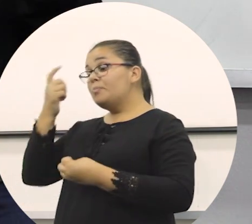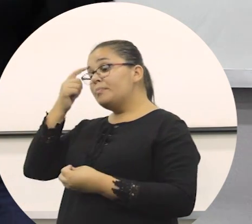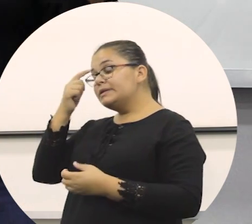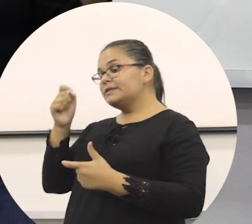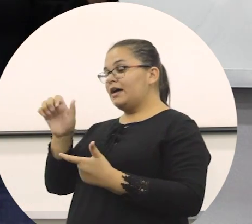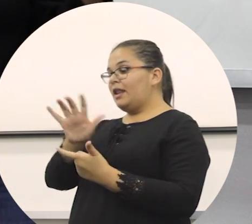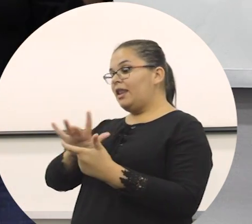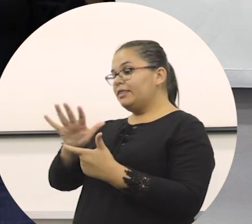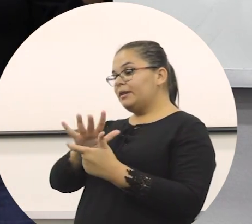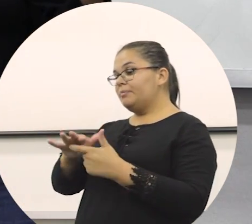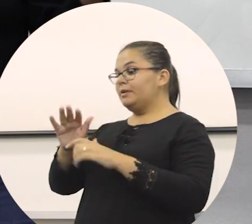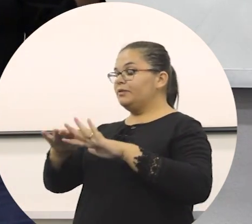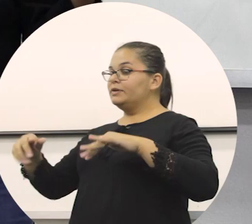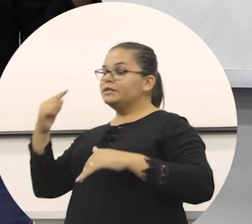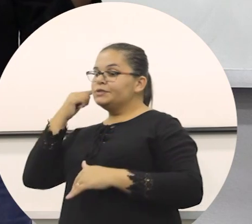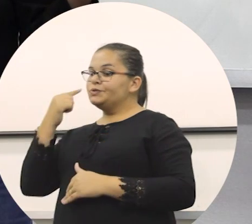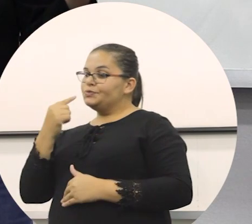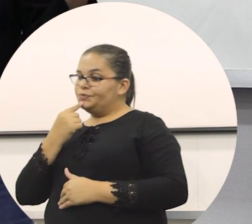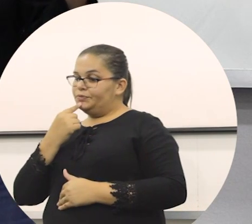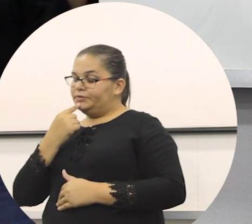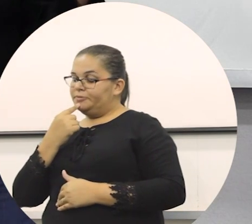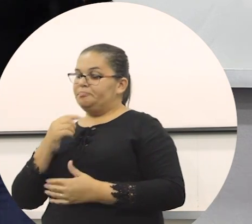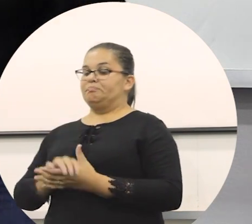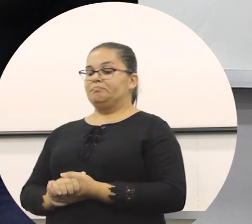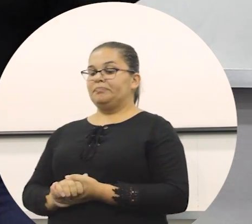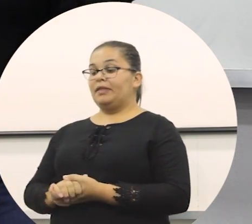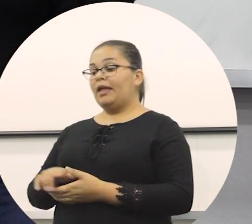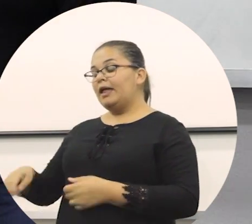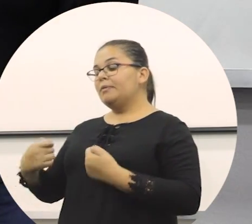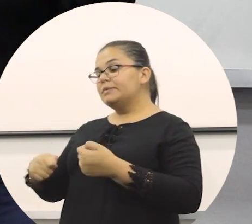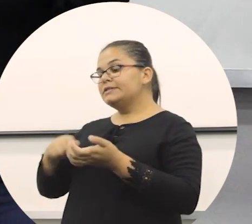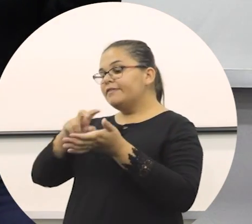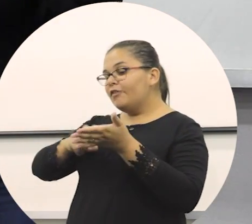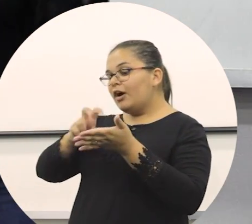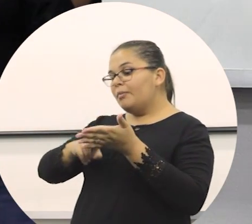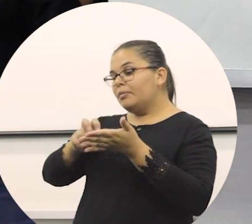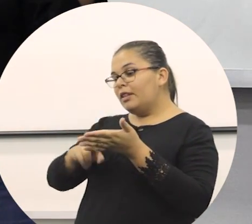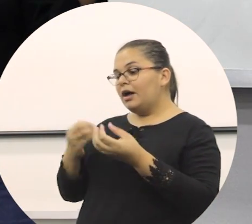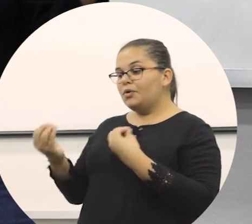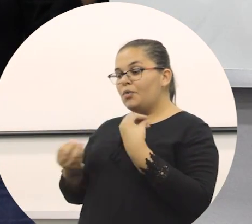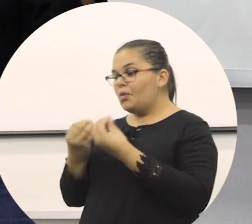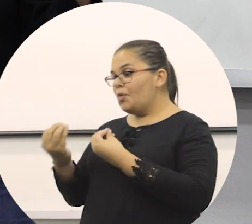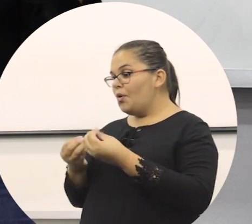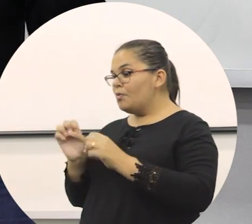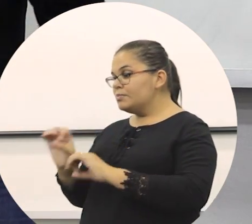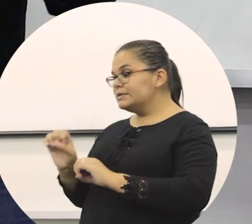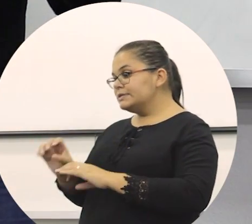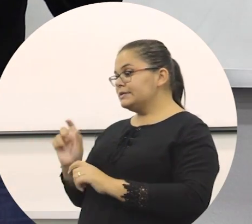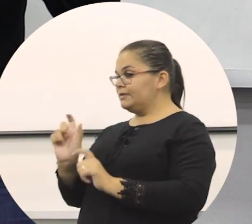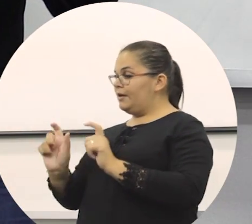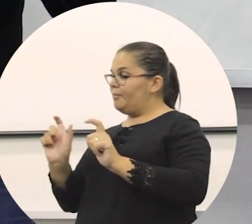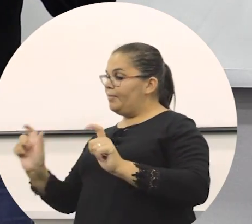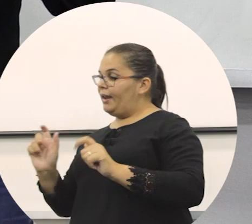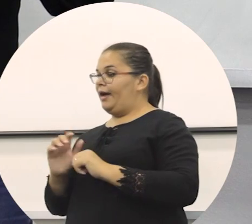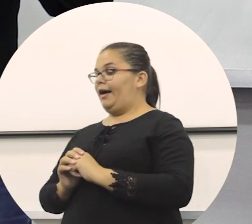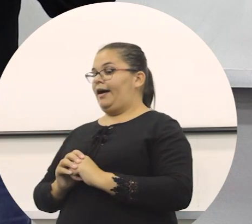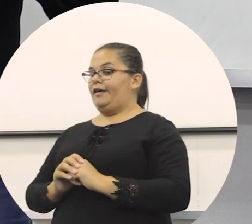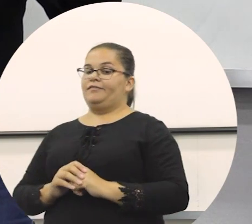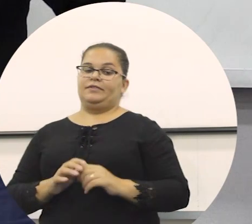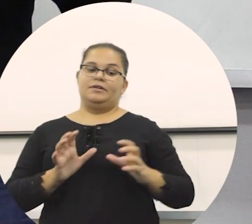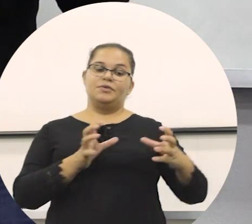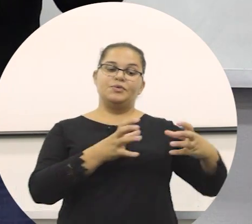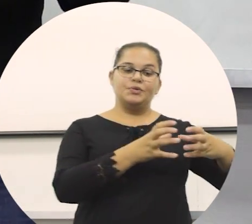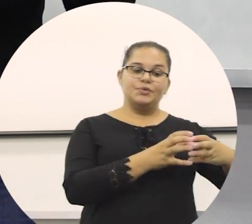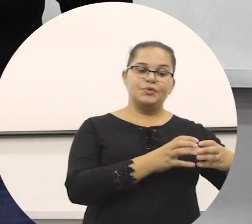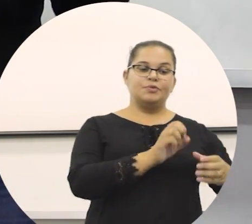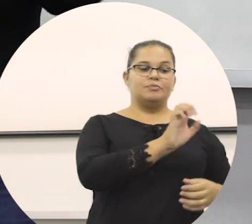na aquisição do vocabulário, por exemplo, né? Quando a gente está ensinando as palavras, os campos semânticos lá, brinquedos, tá?